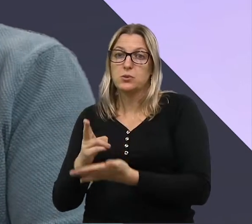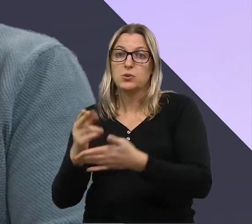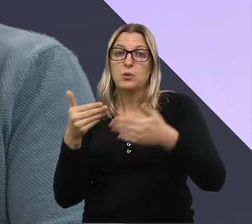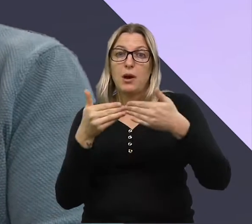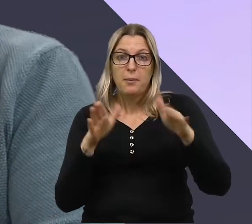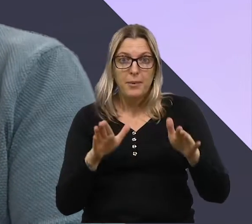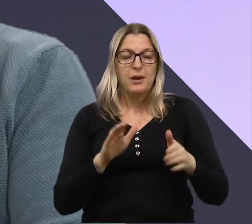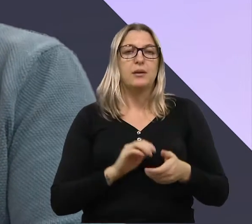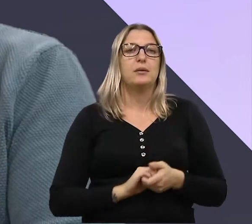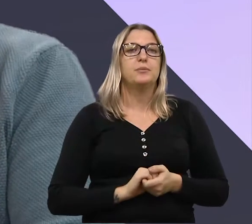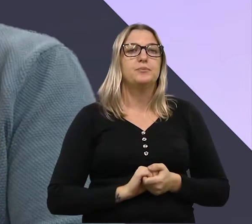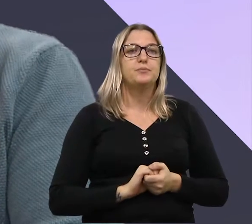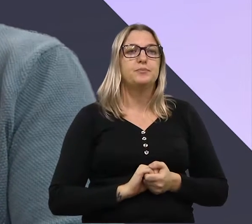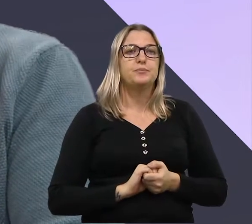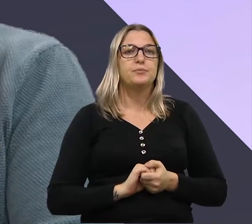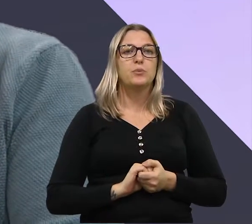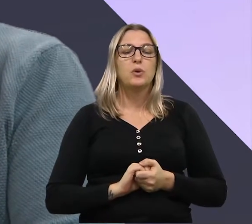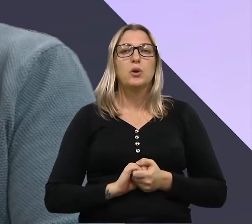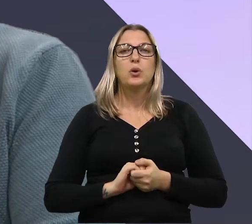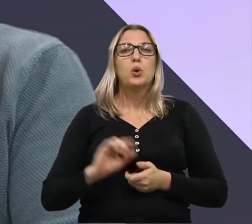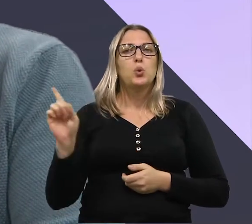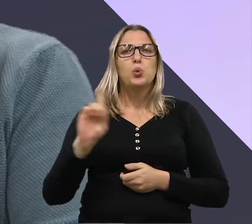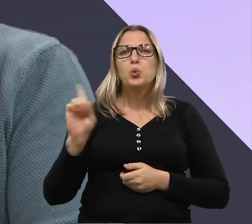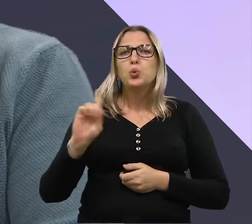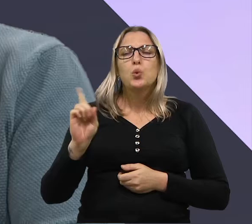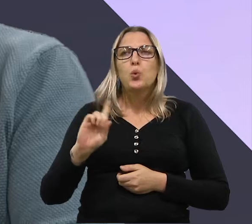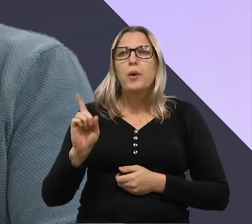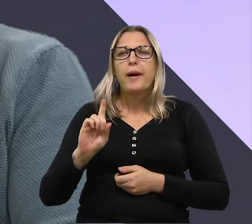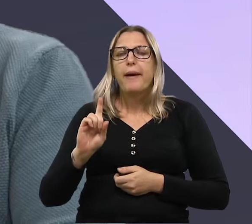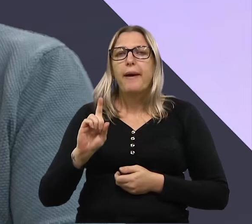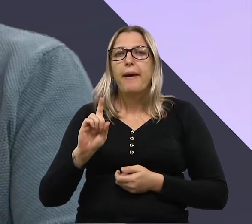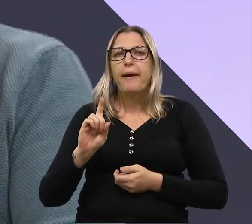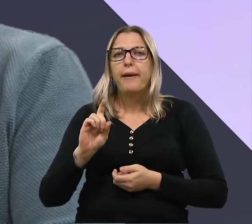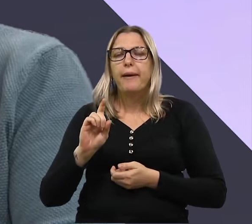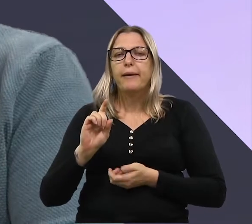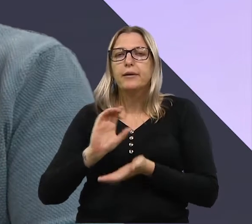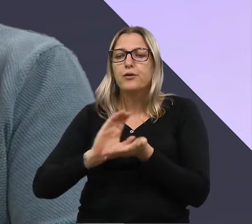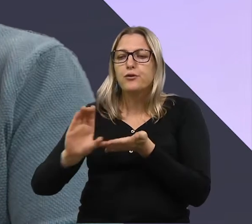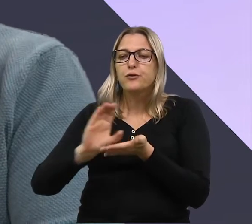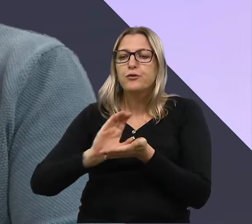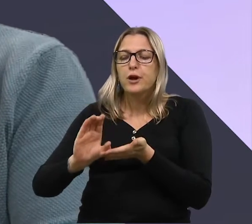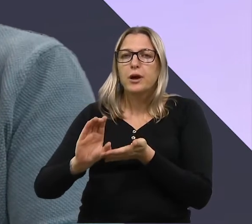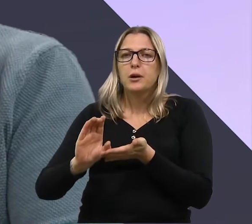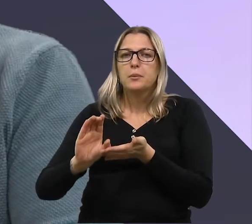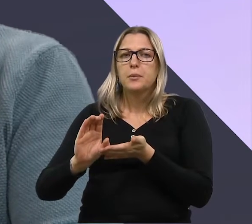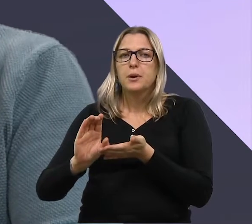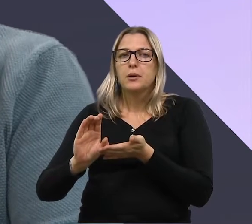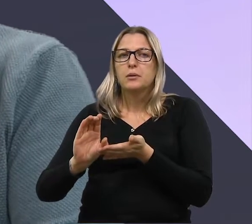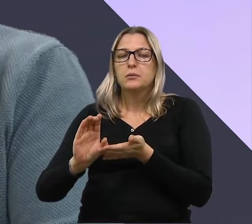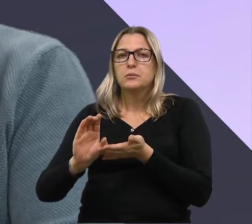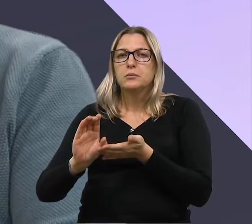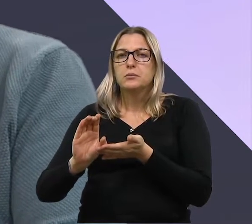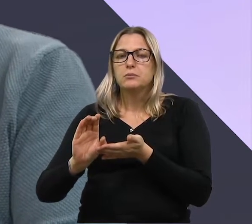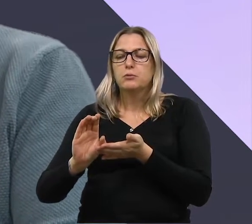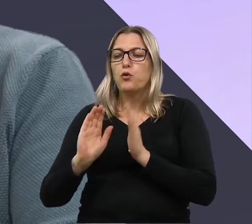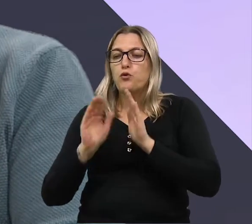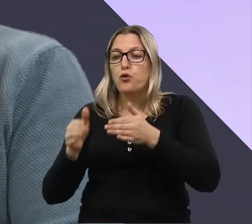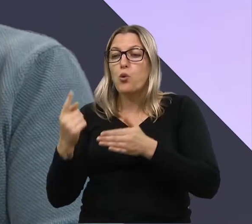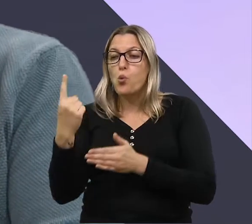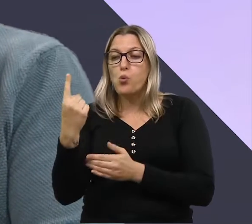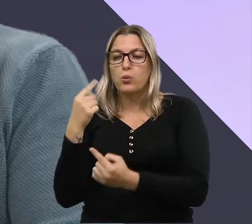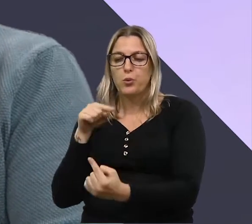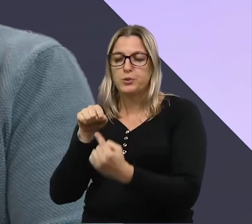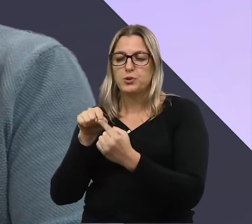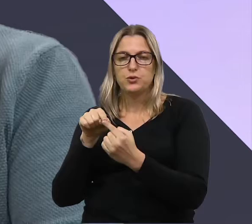e era isso que nós queremos não é nenhuma nenhum crédito carimbando é para custeio a empresa pode usar da maneira que ela